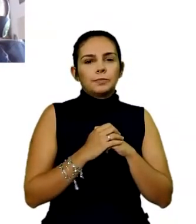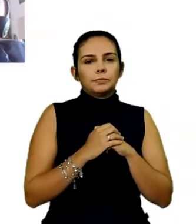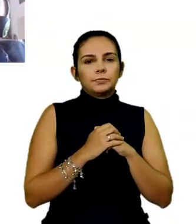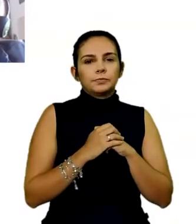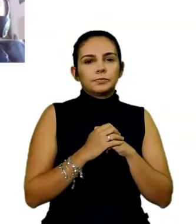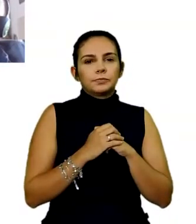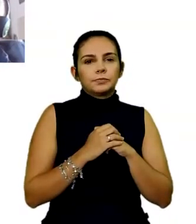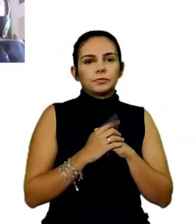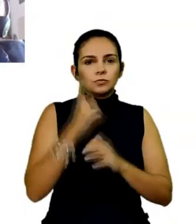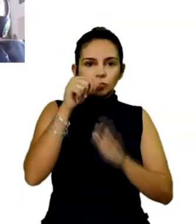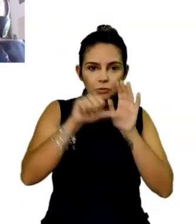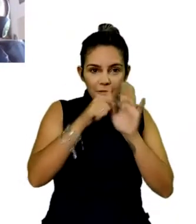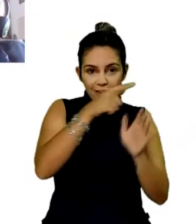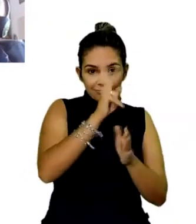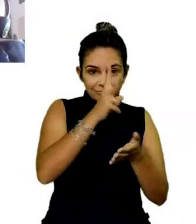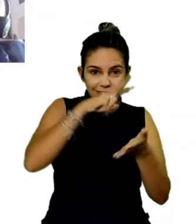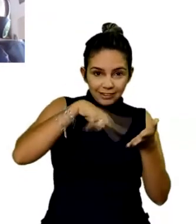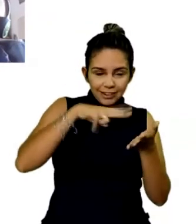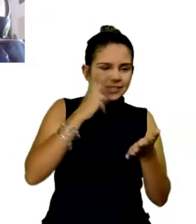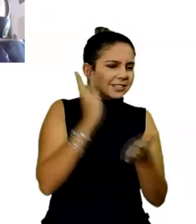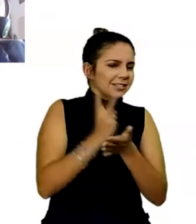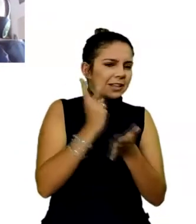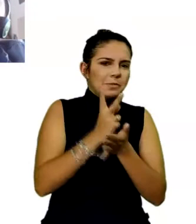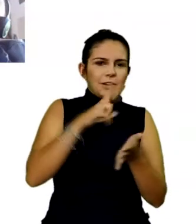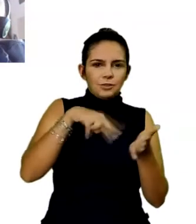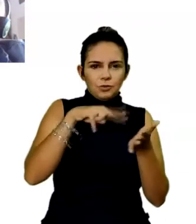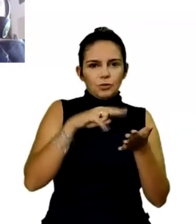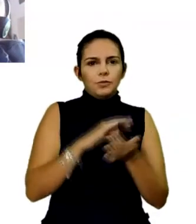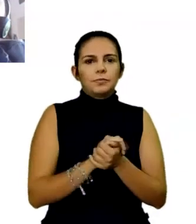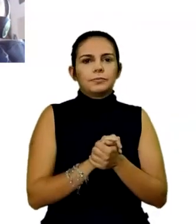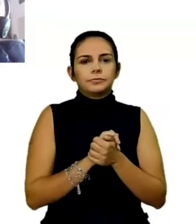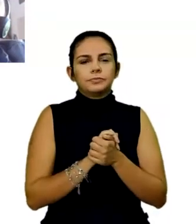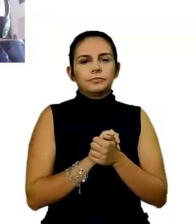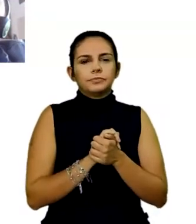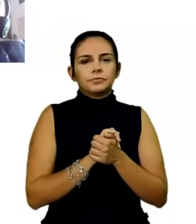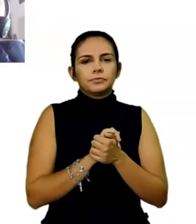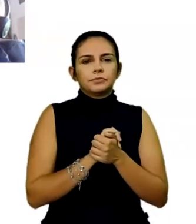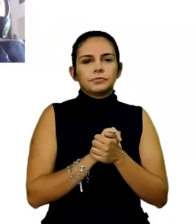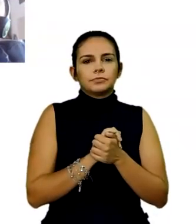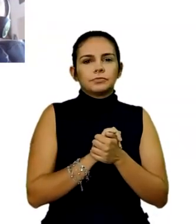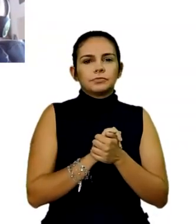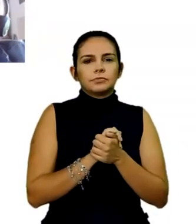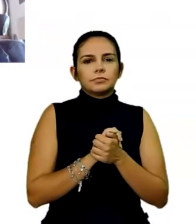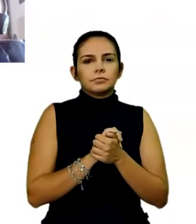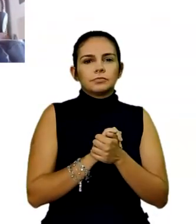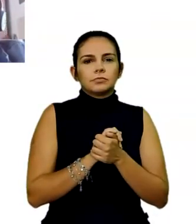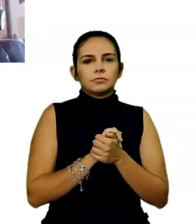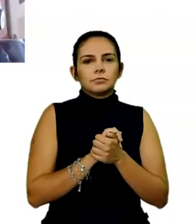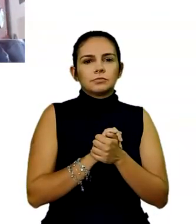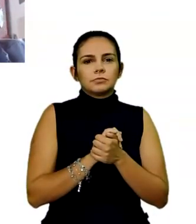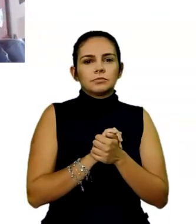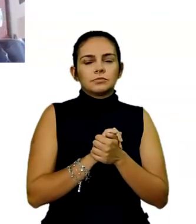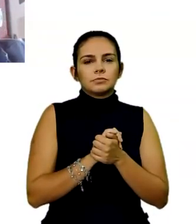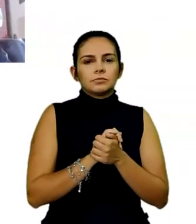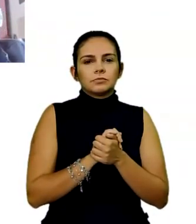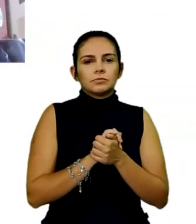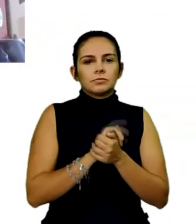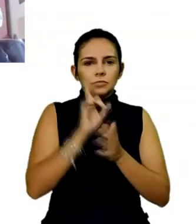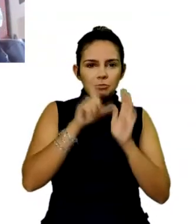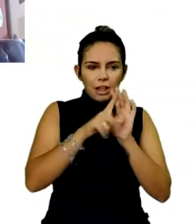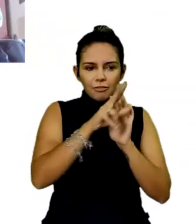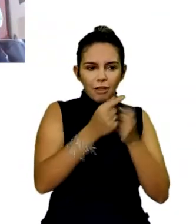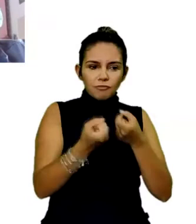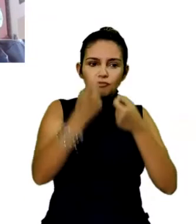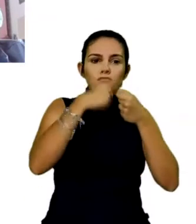Mas, uma vez leitor, sempre leitor. A criança, mais tarde, ela vai voltar